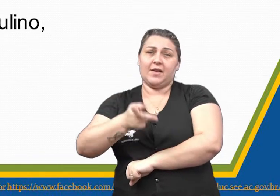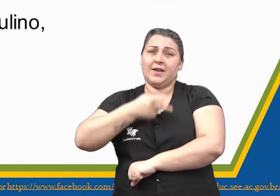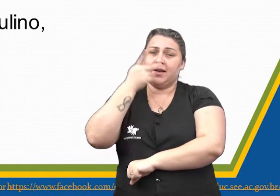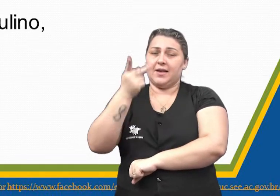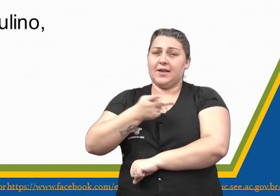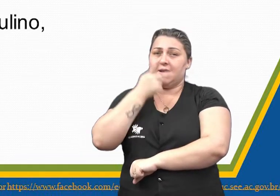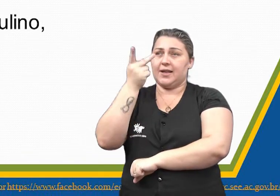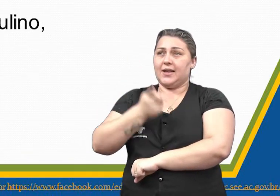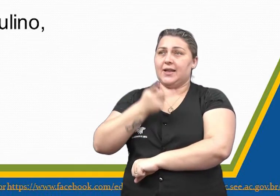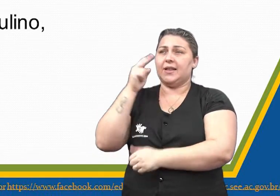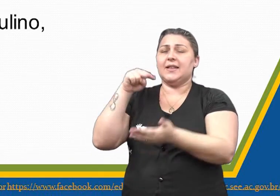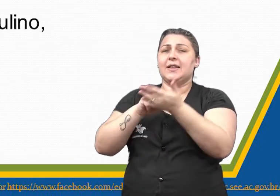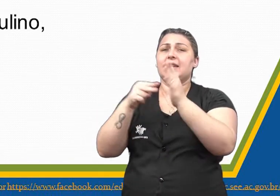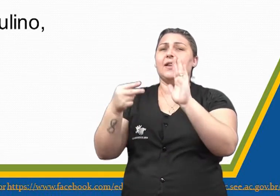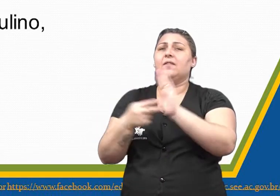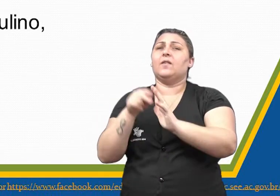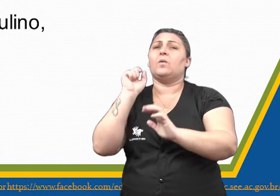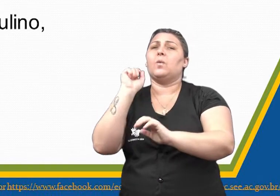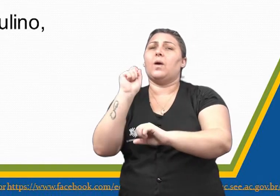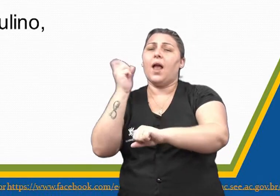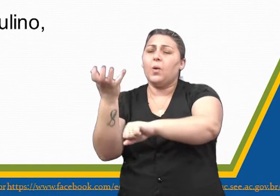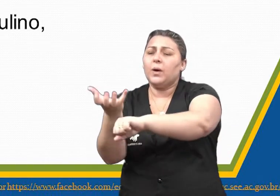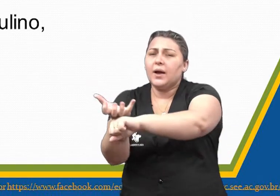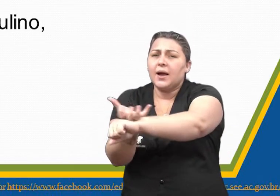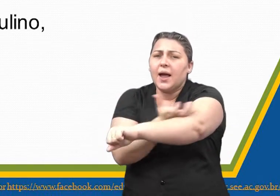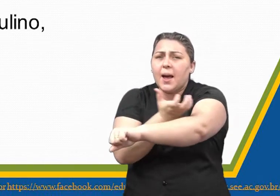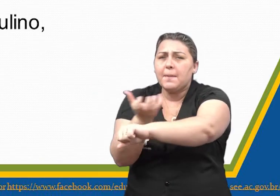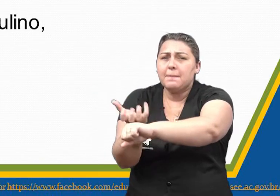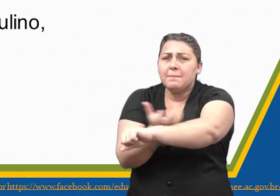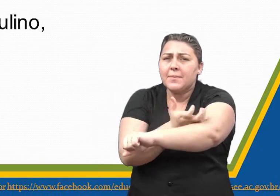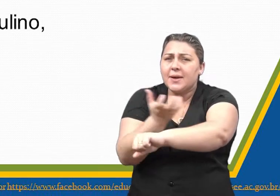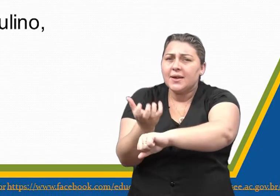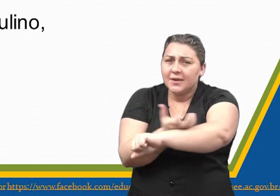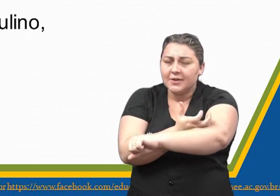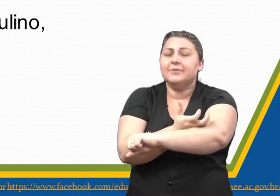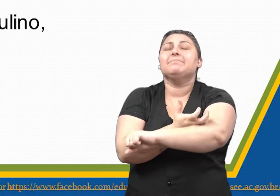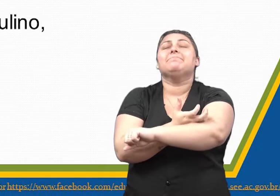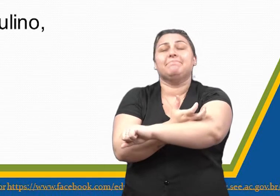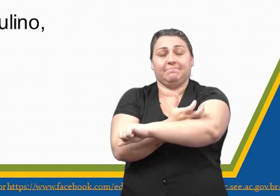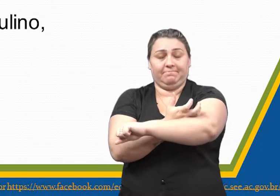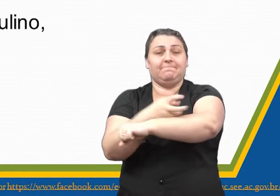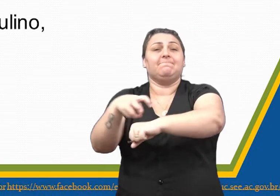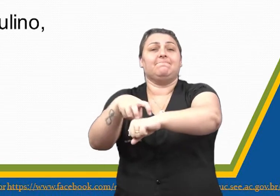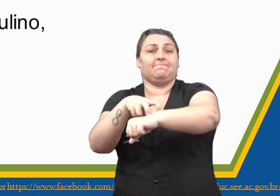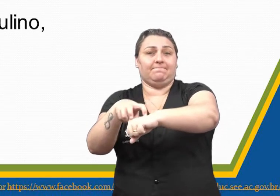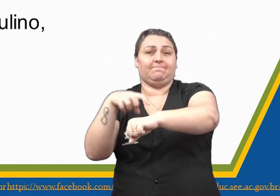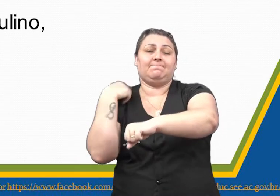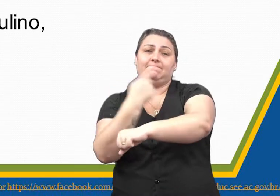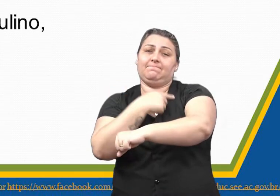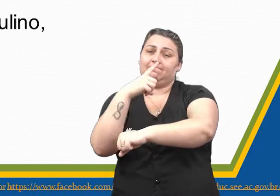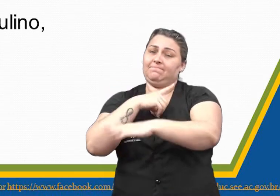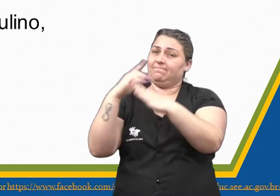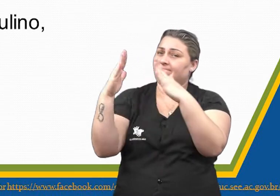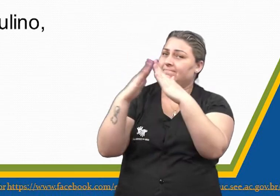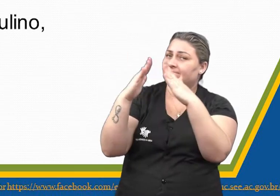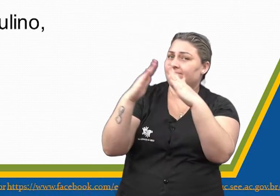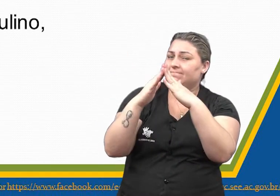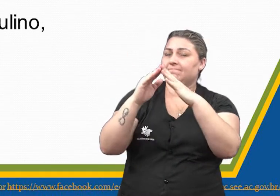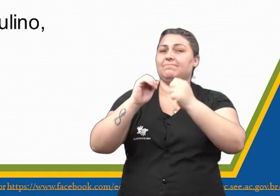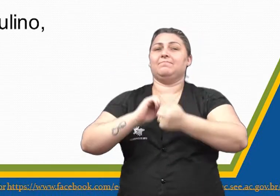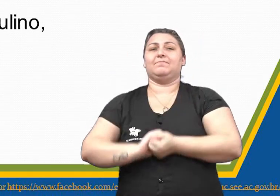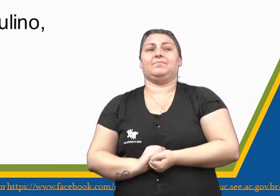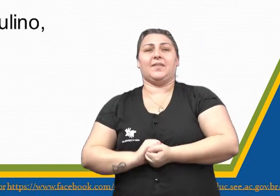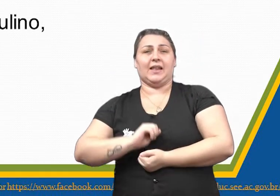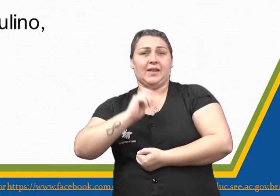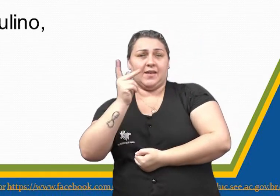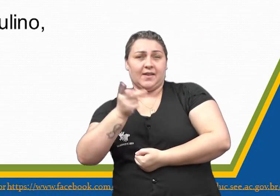a grama, significa o capim. O mato, é o mato que nós temos lá na nossa casa, aquele capim. Aí